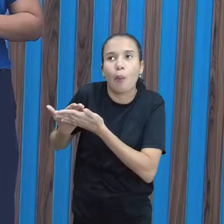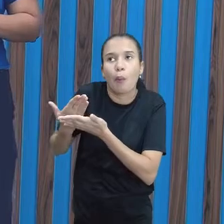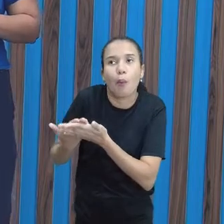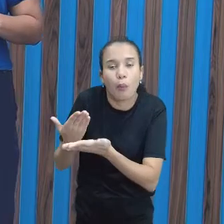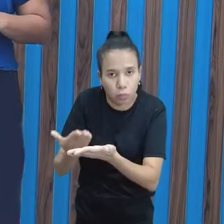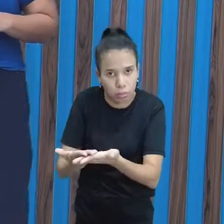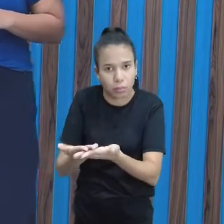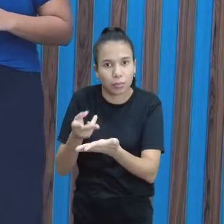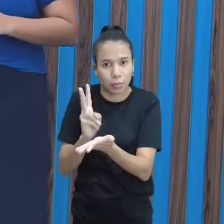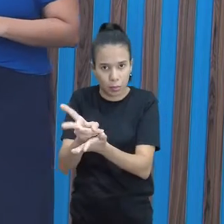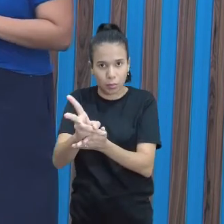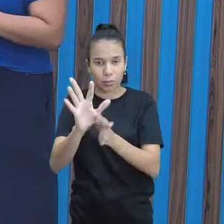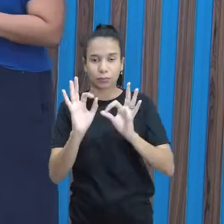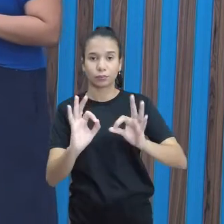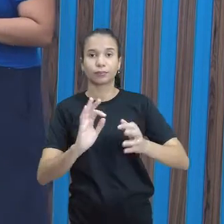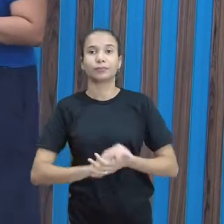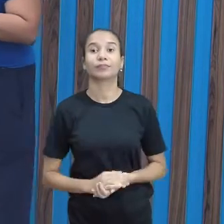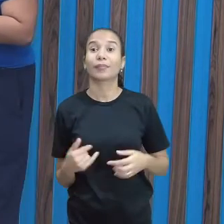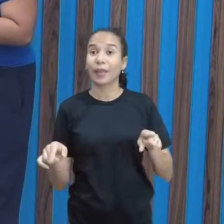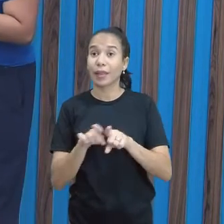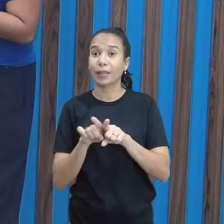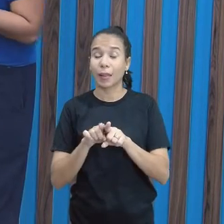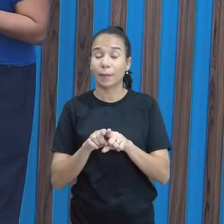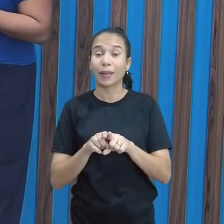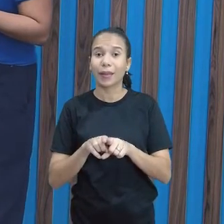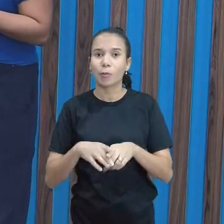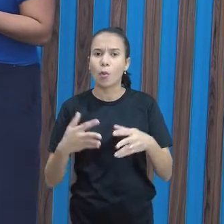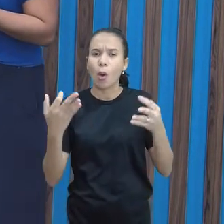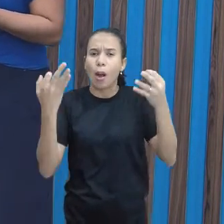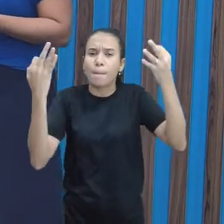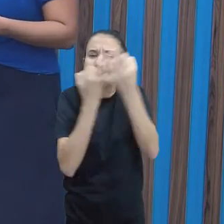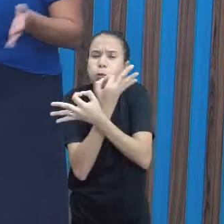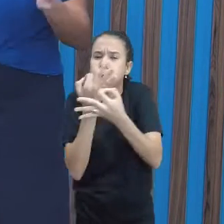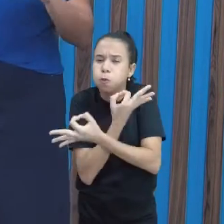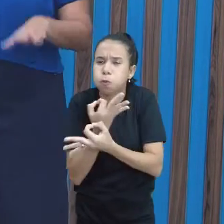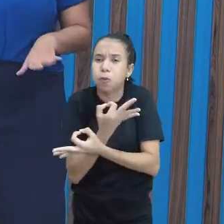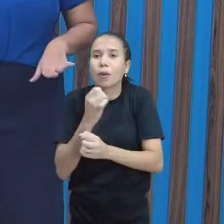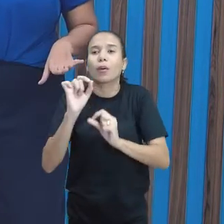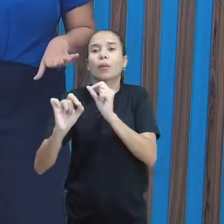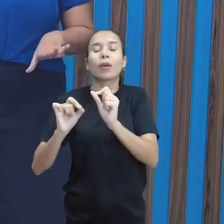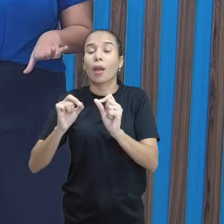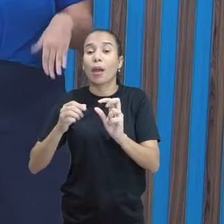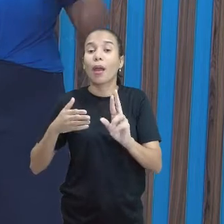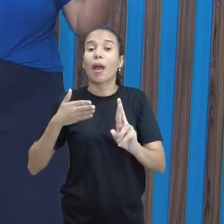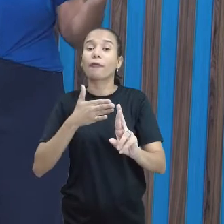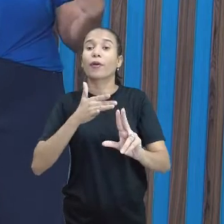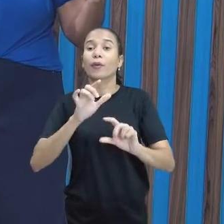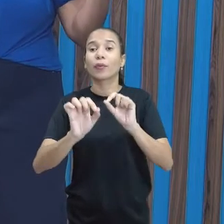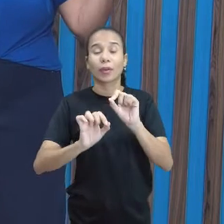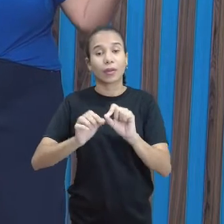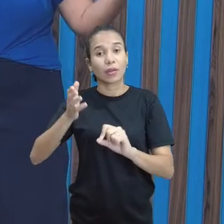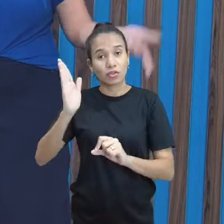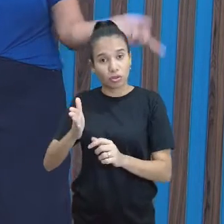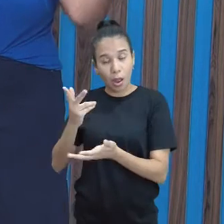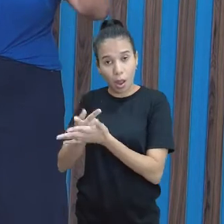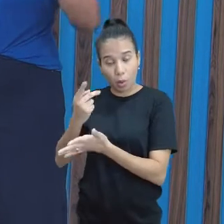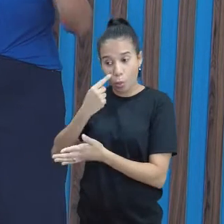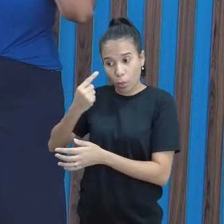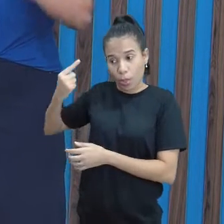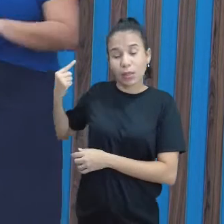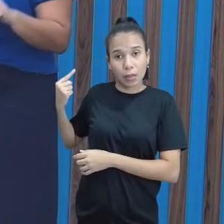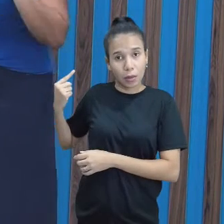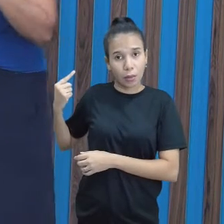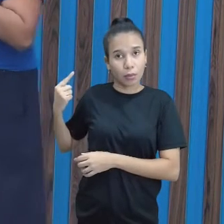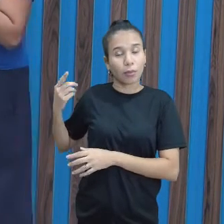continua. Joia? E a gente tem o pretérito mais que perfeito, que faz referência ao fato que ocorreu antes